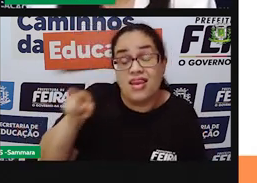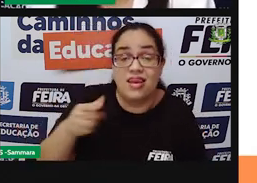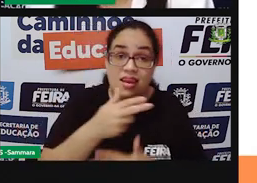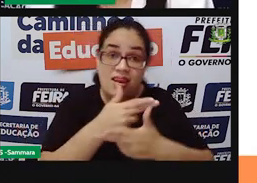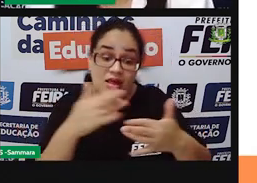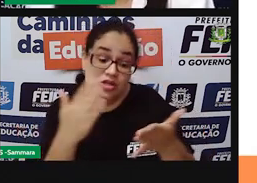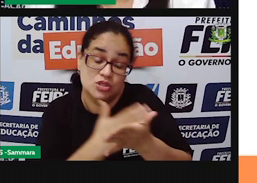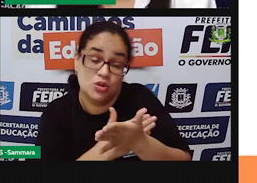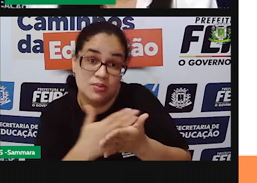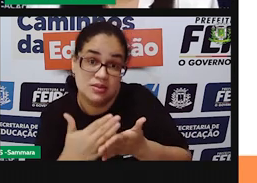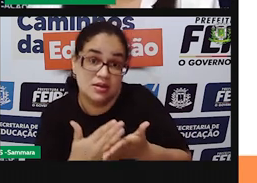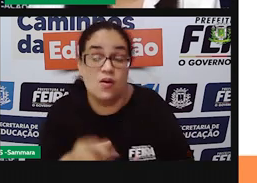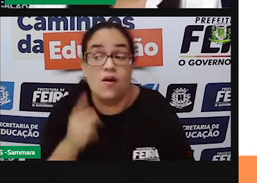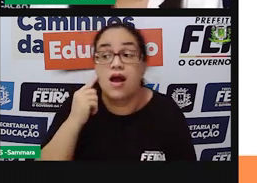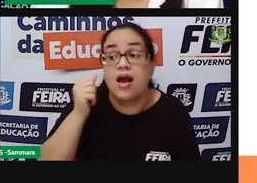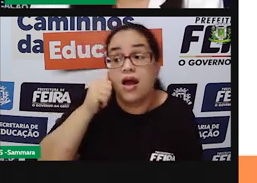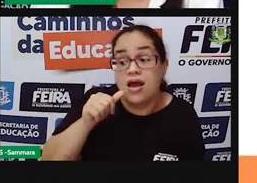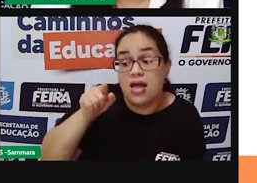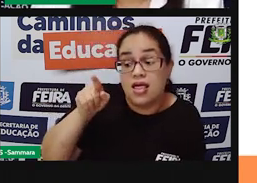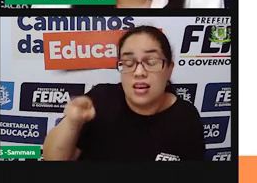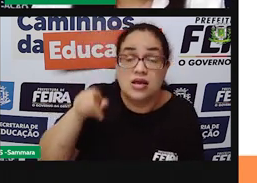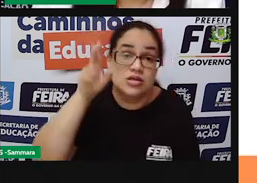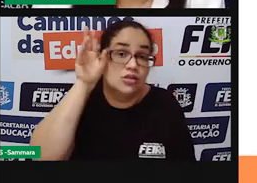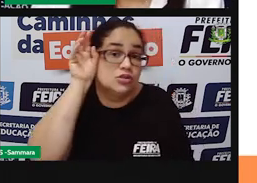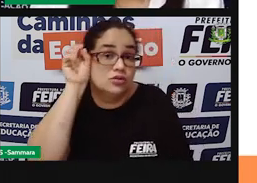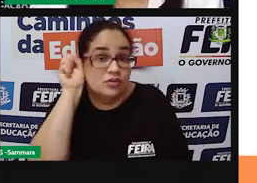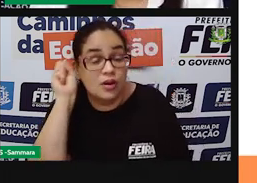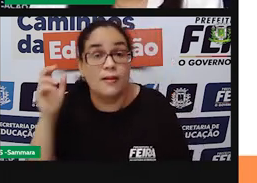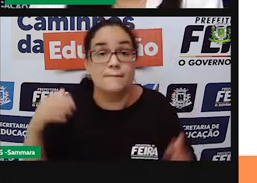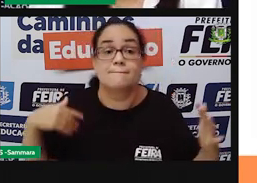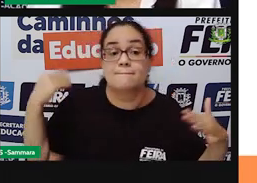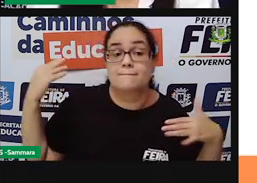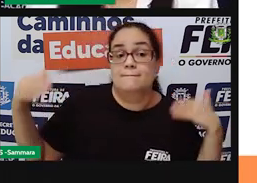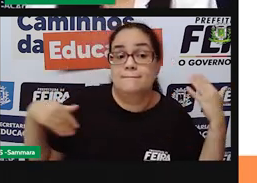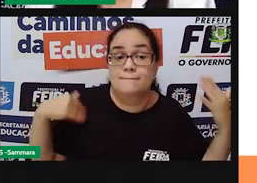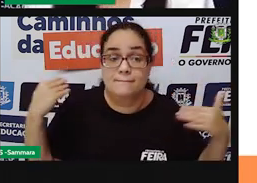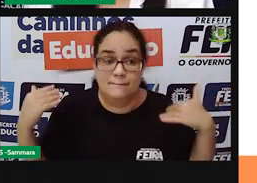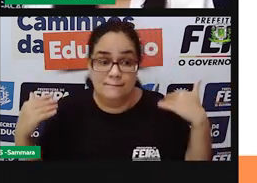elas ouviram, eles ou elas passearam,